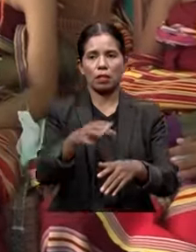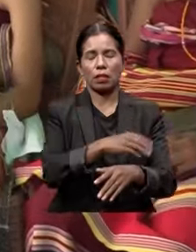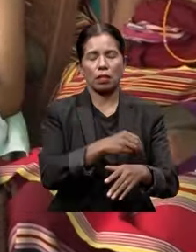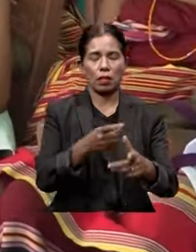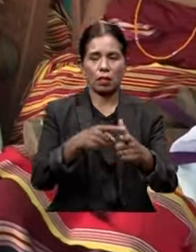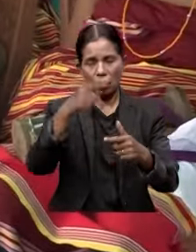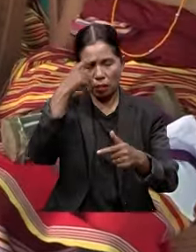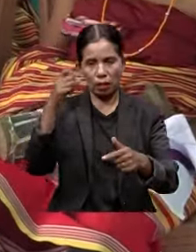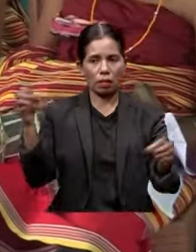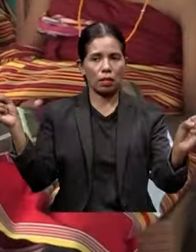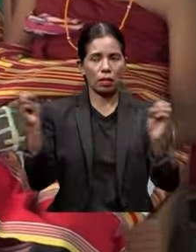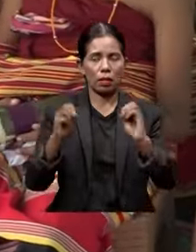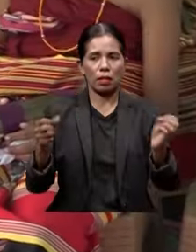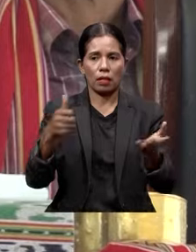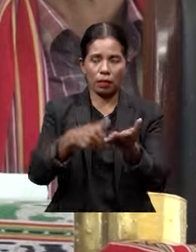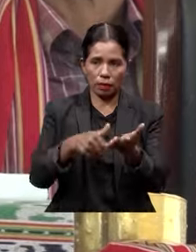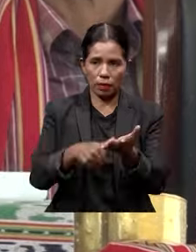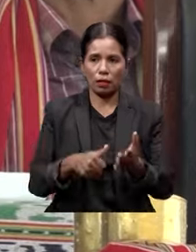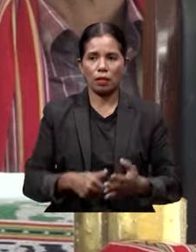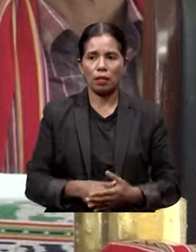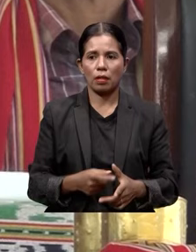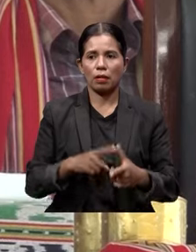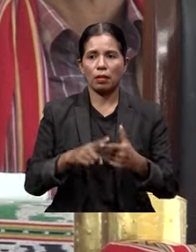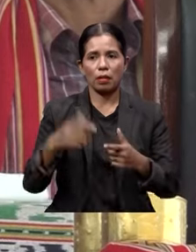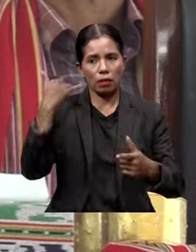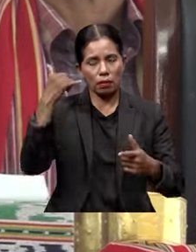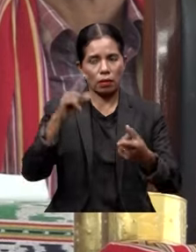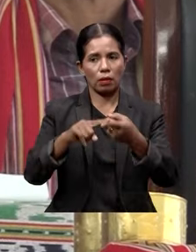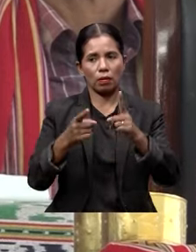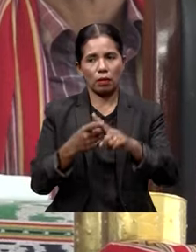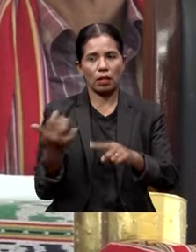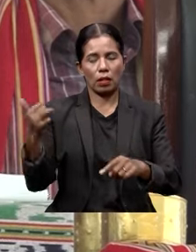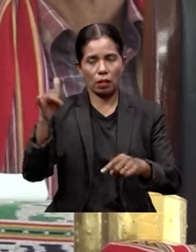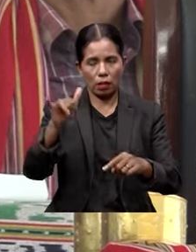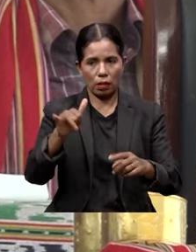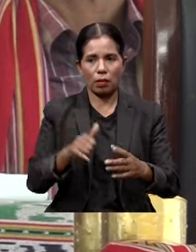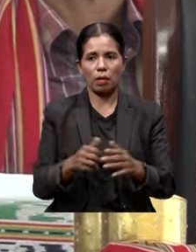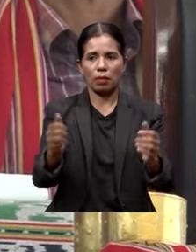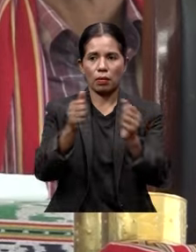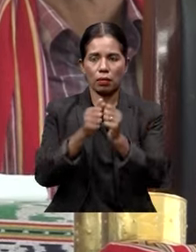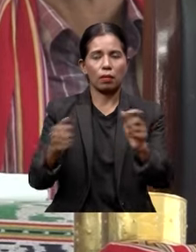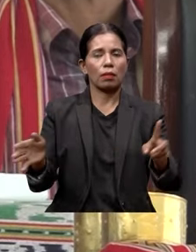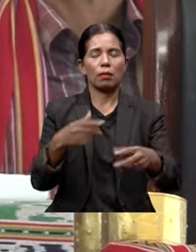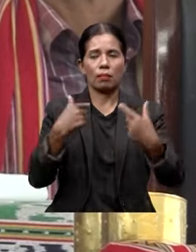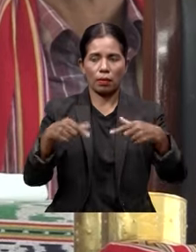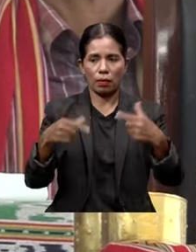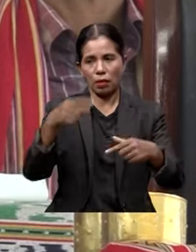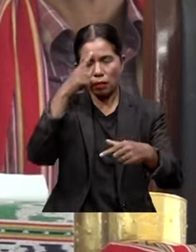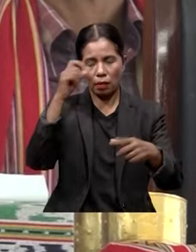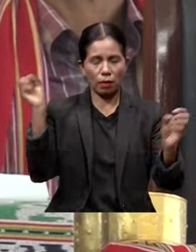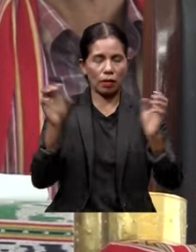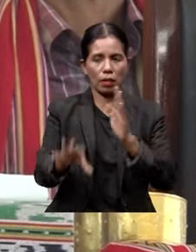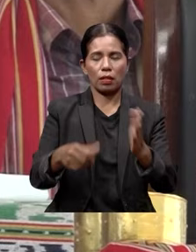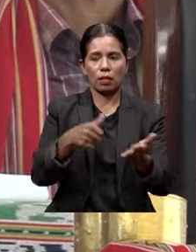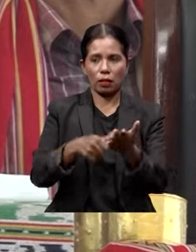saisira tamba la ia convite. Depois telefona a sua colega, a muito pa comalo. Tá nem la reta convite